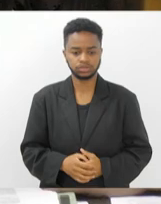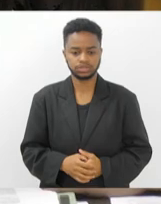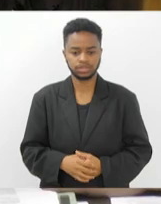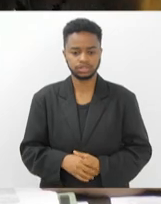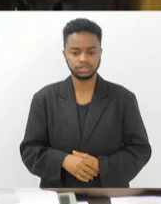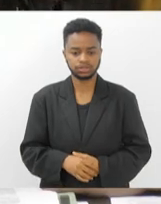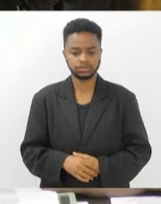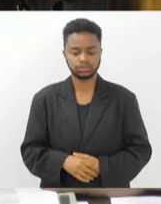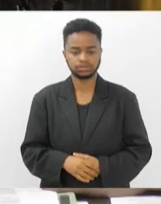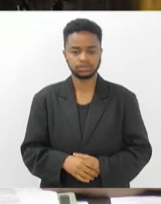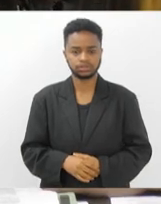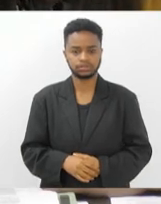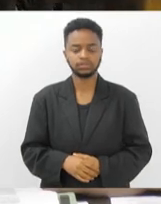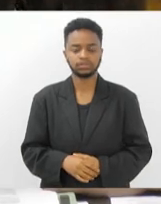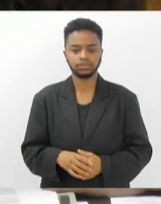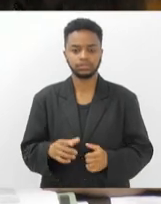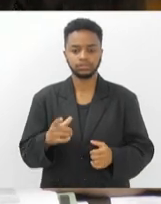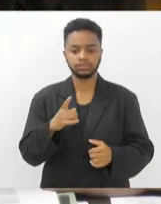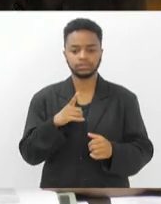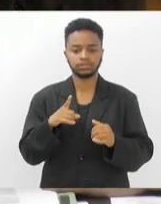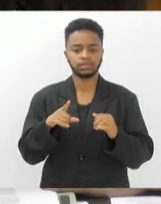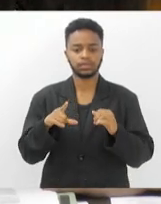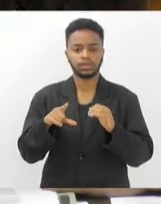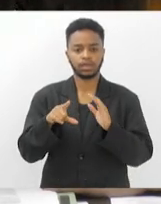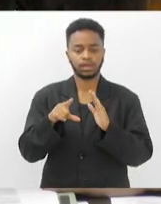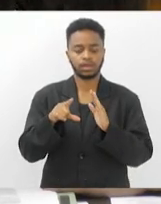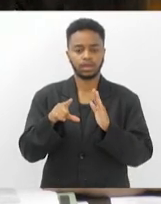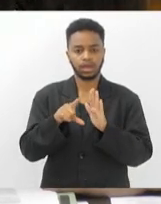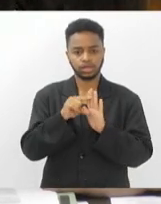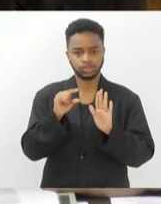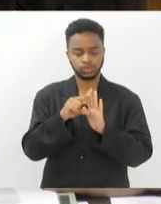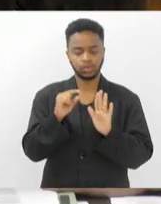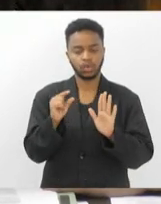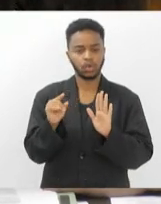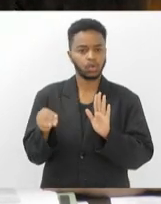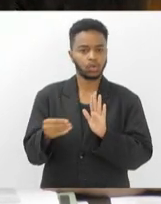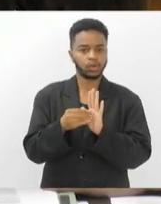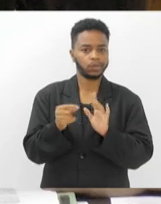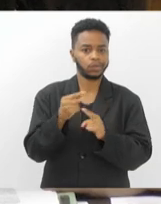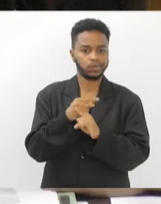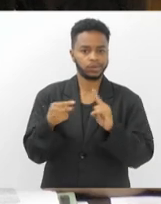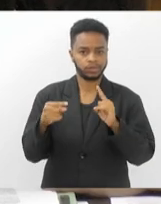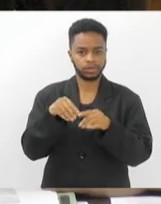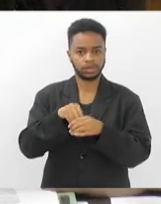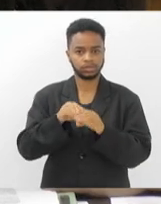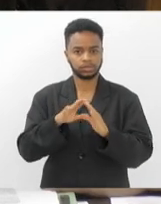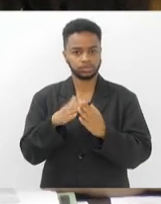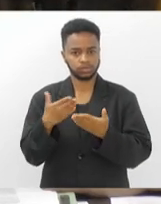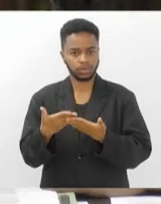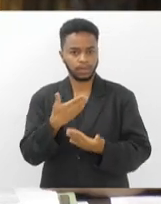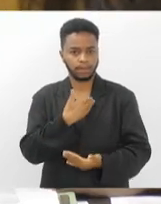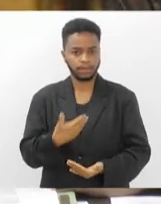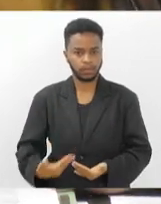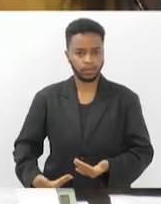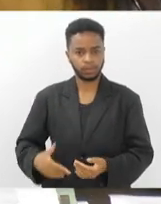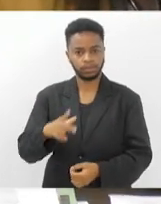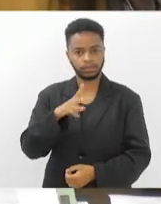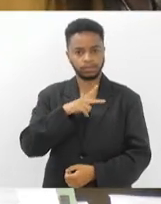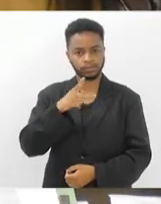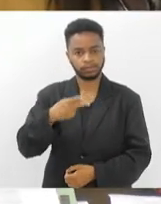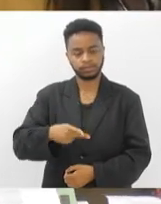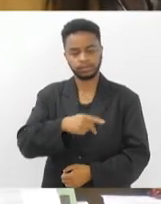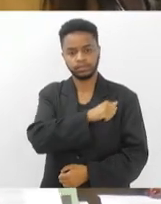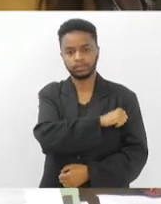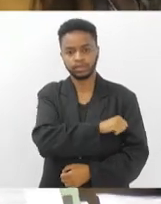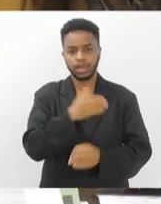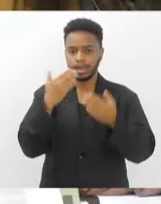Adiciona o artigo onde couber com a seguinte redação. Artigo. Fica proibido nas escolas públicas e privadas no âmbito do Estado do Rio de Janeiro a